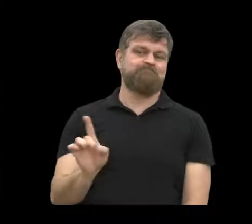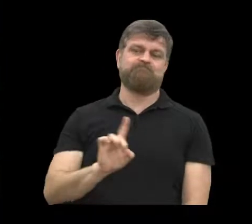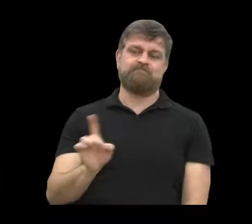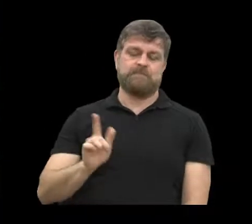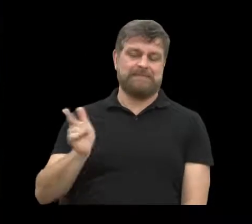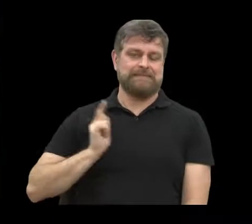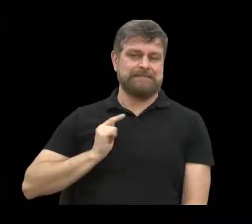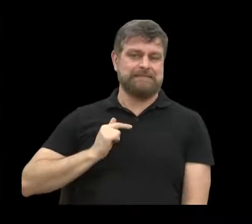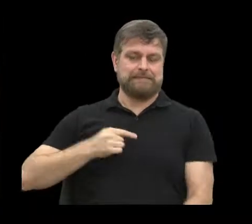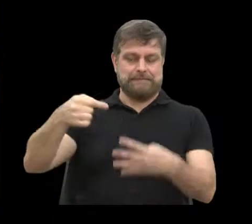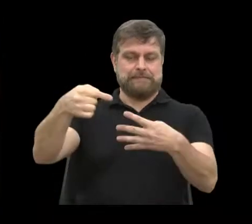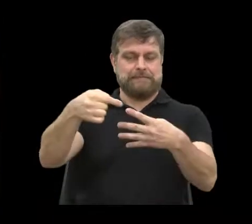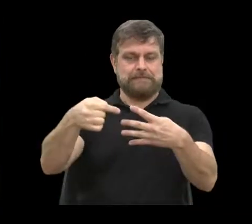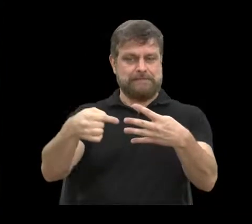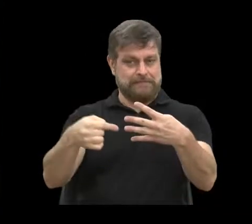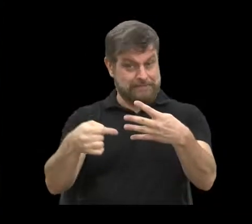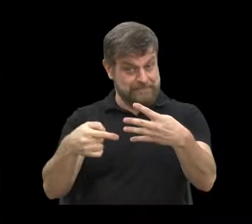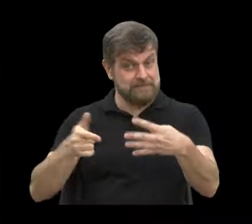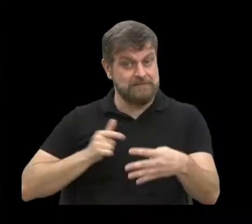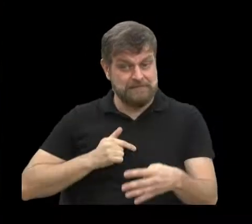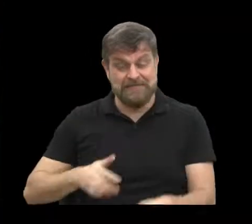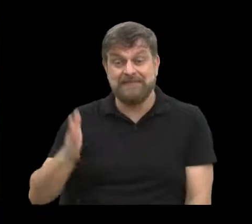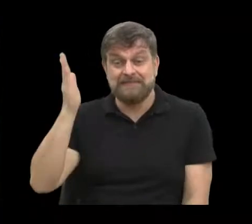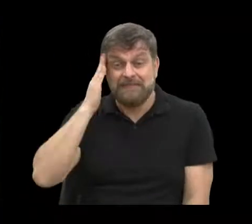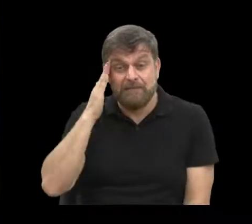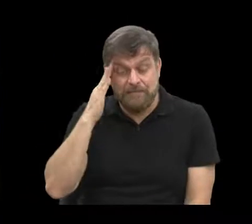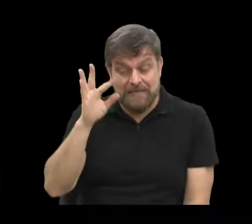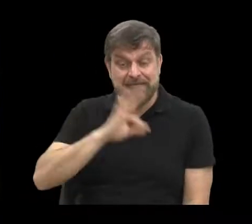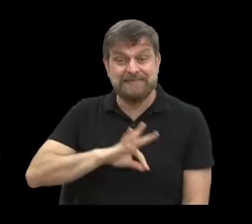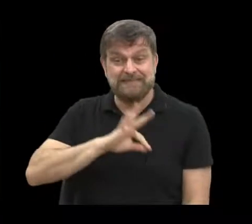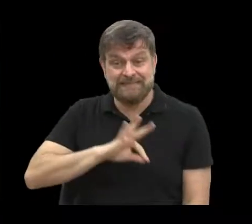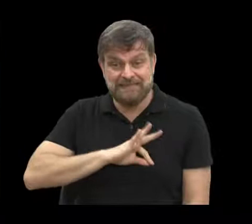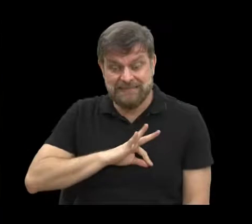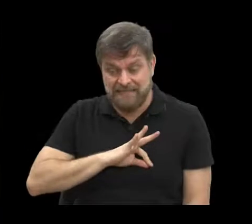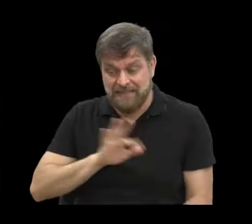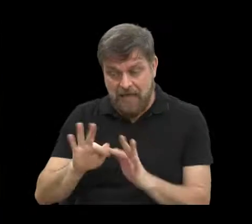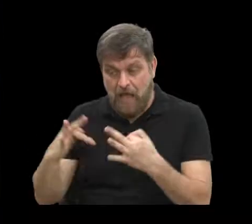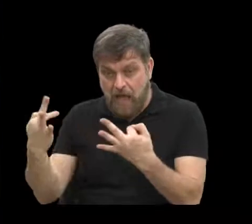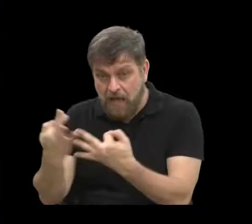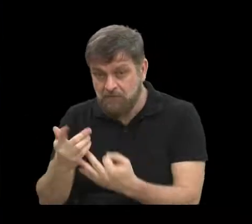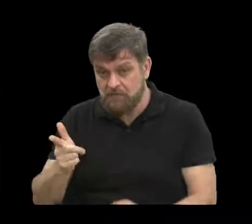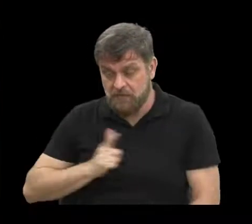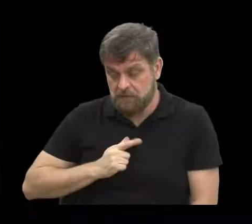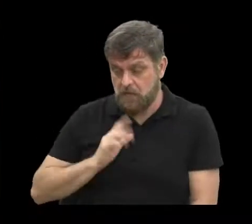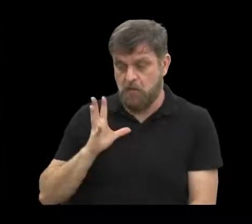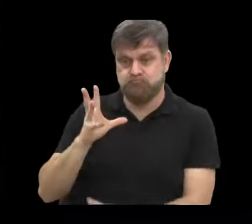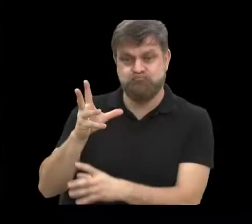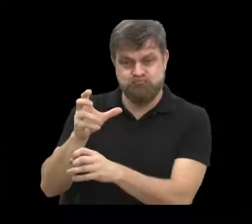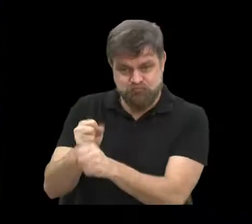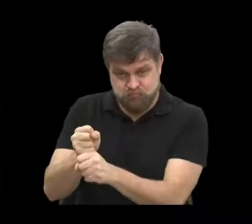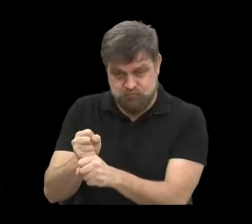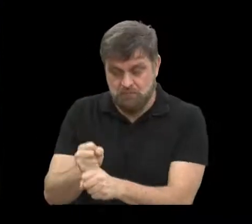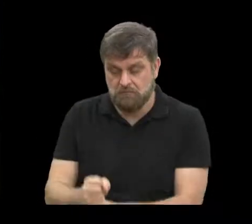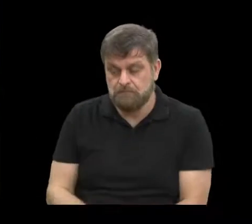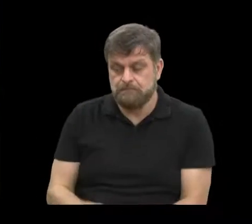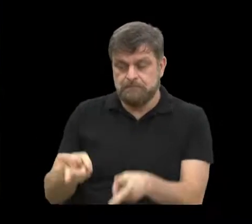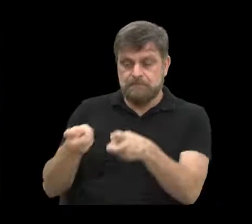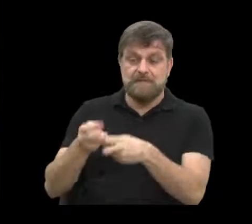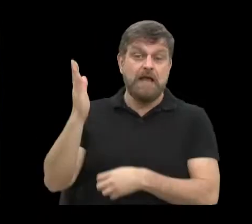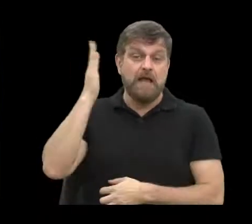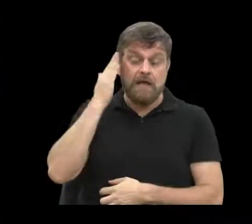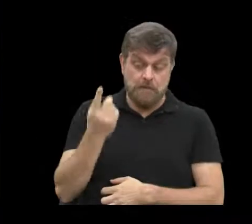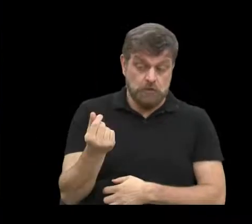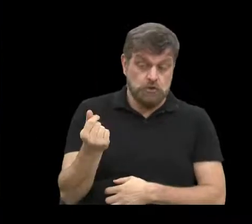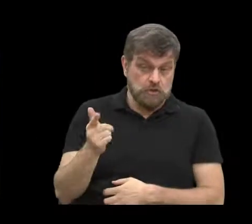né? Tem um critério de renda que também vai interferir aí na concessão ou não